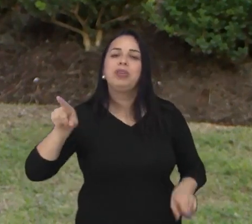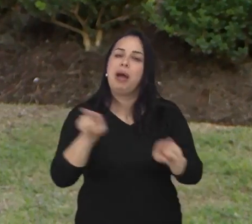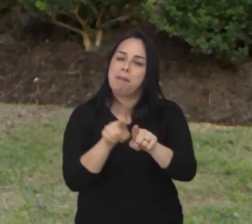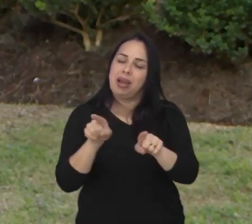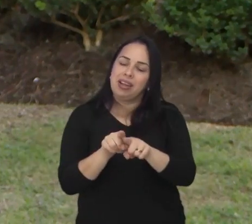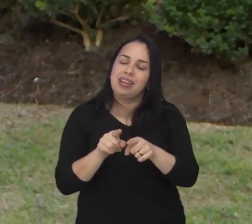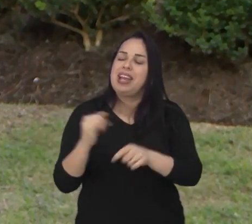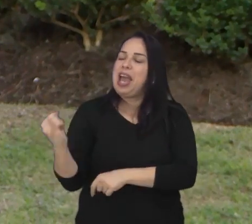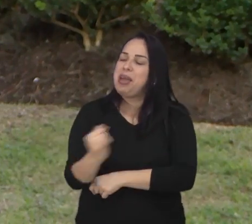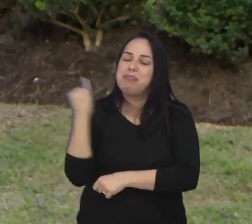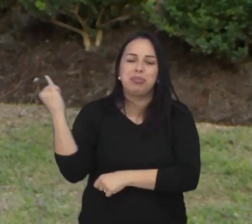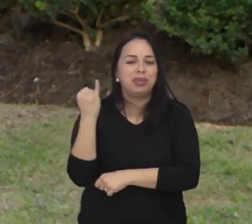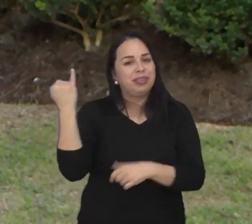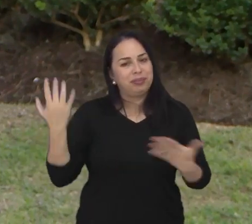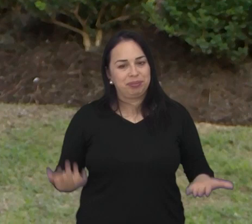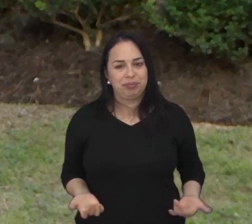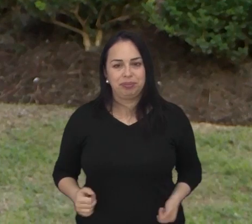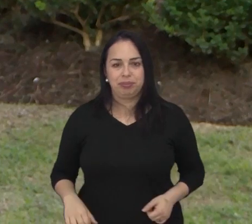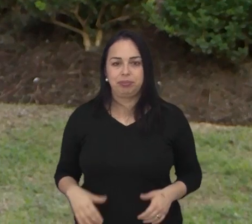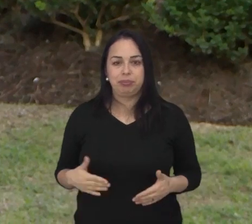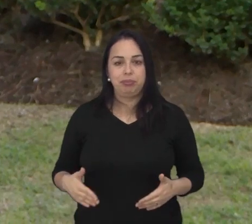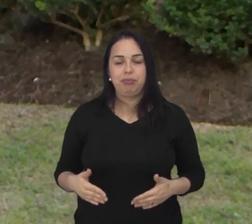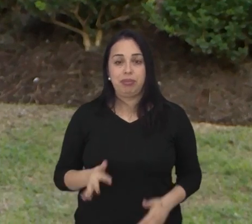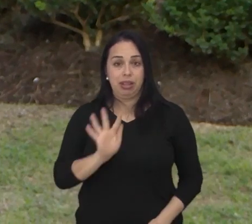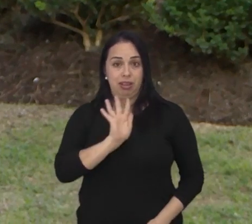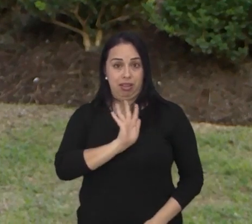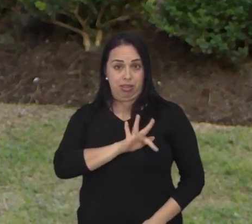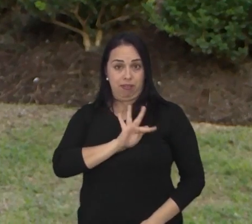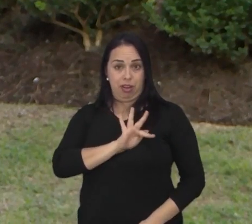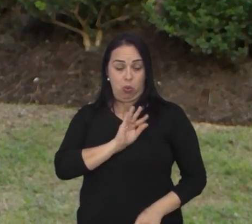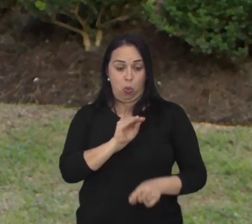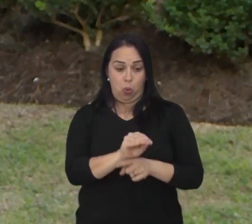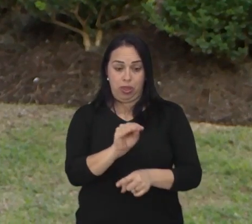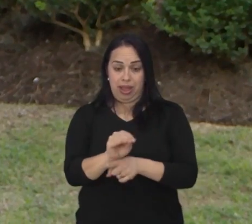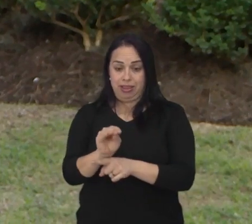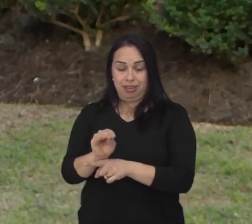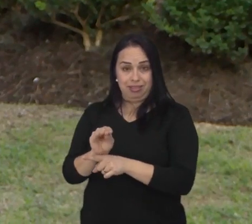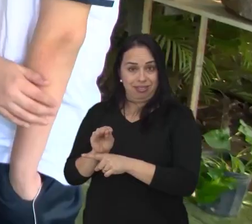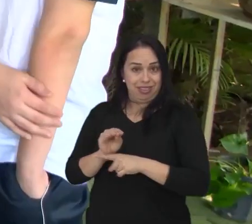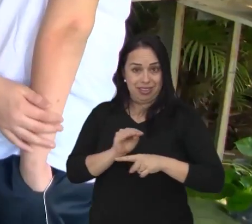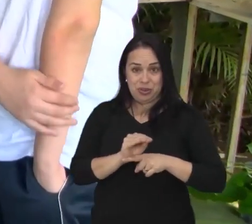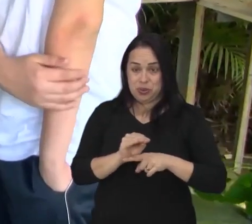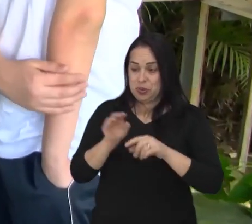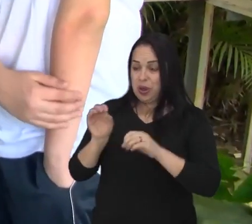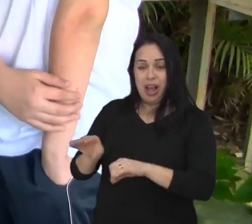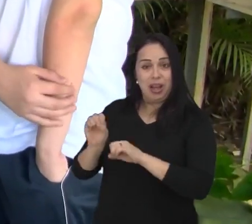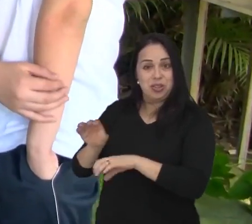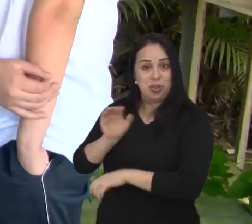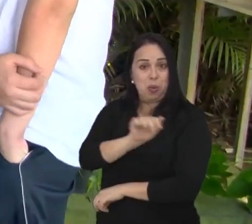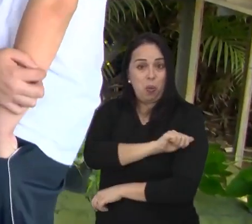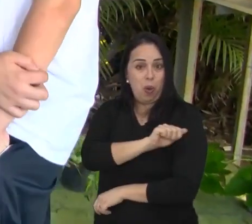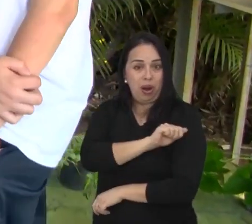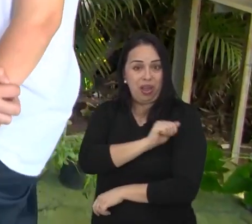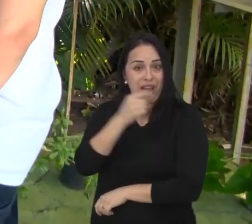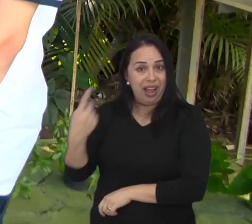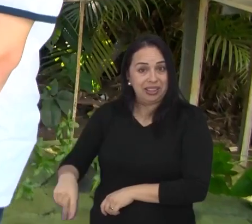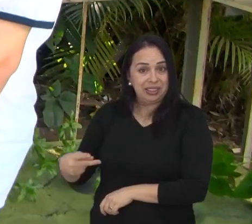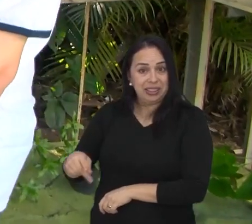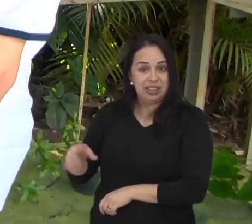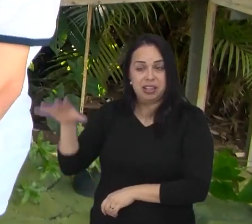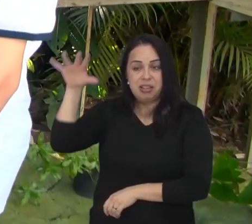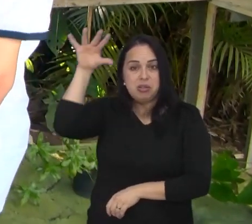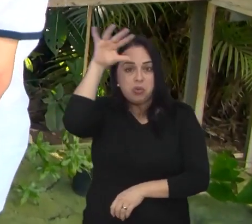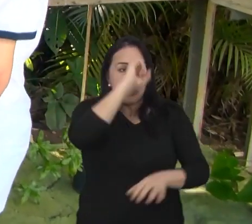claro que a conscientização a respeito da importância desse trabalho é indispensável. Na Fundaz, o cuidado com as abelhas é